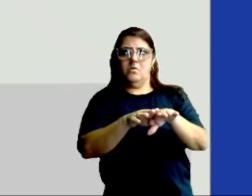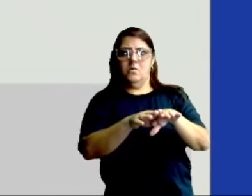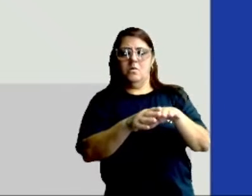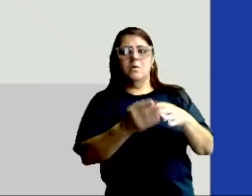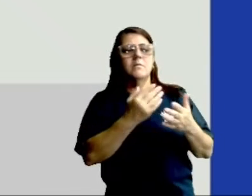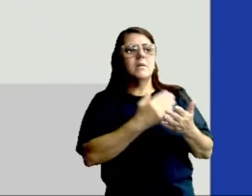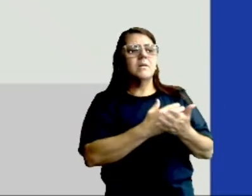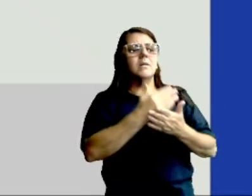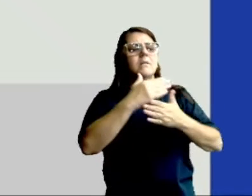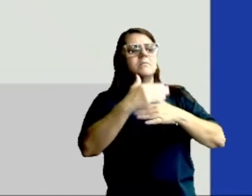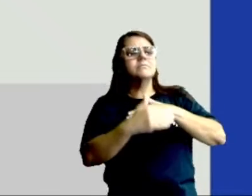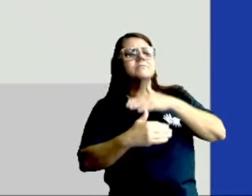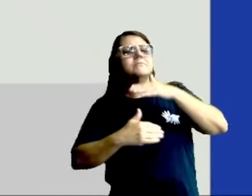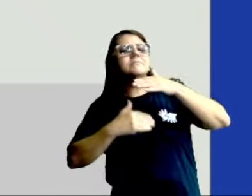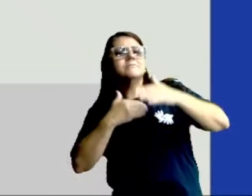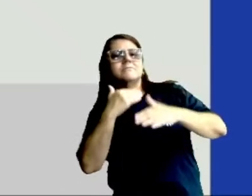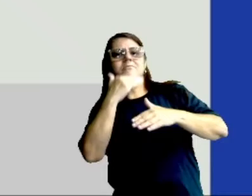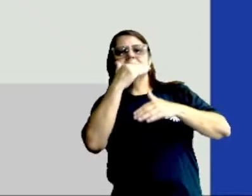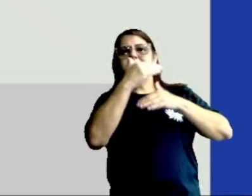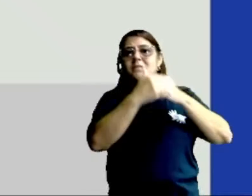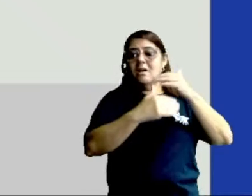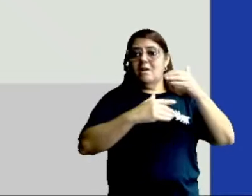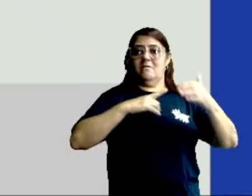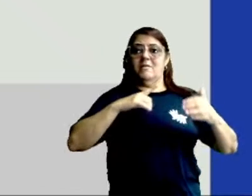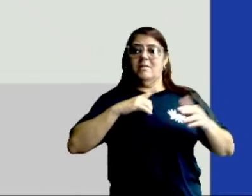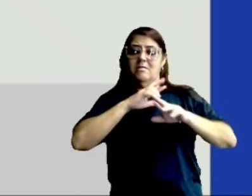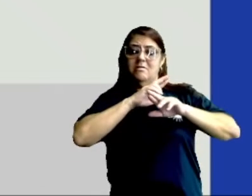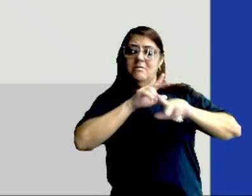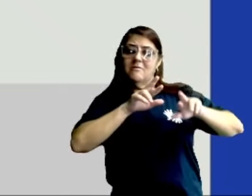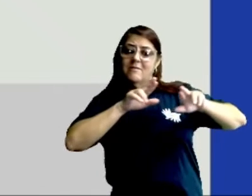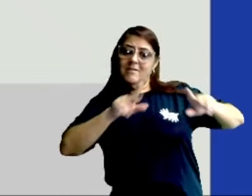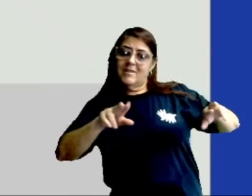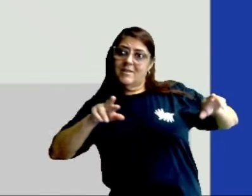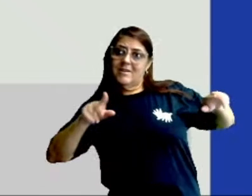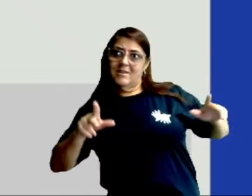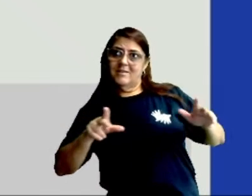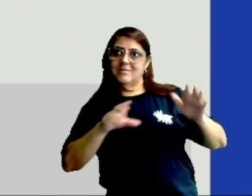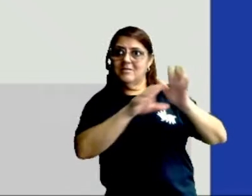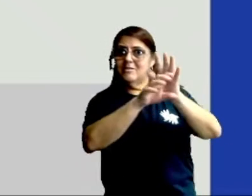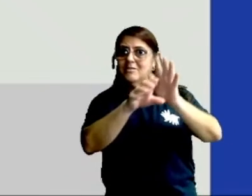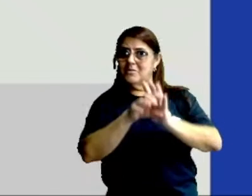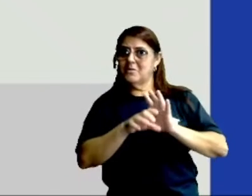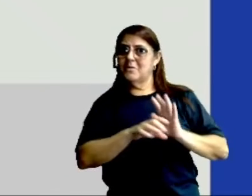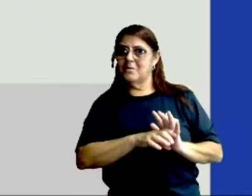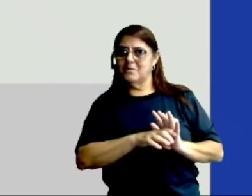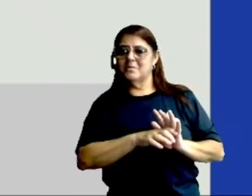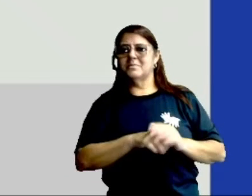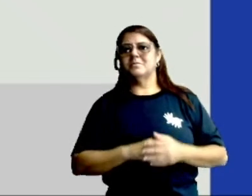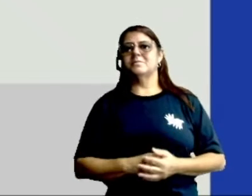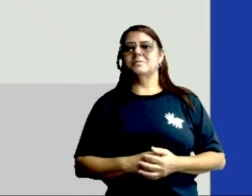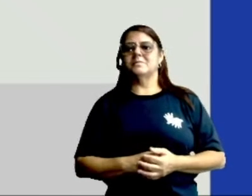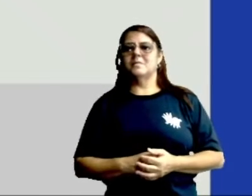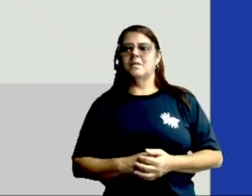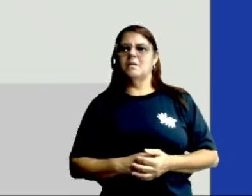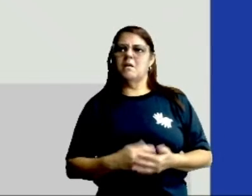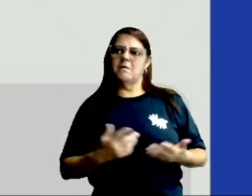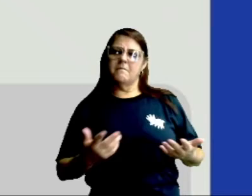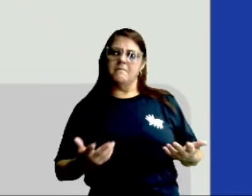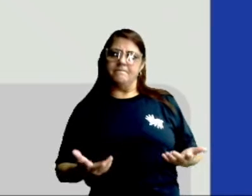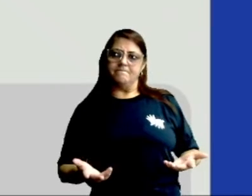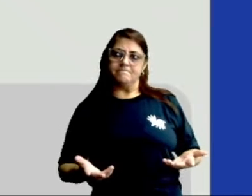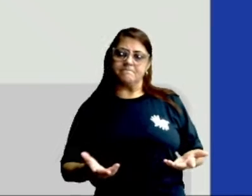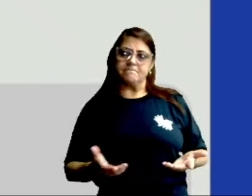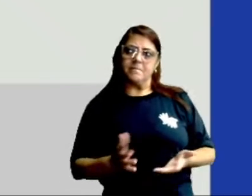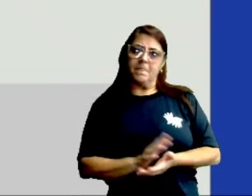quando elas vão ganhando crescimento tá vai existindo as diferenças entre esses membros certo se Sim provavelmente